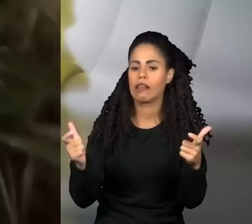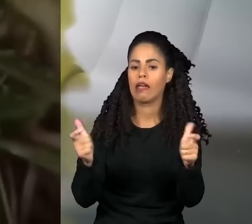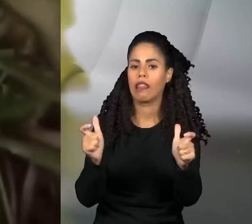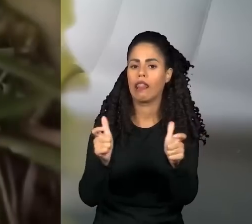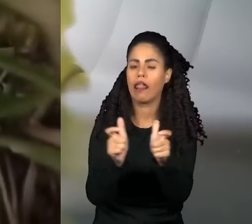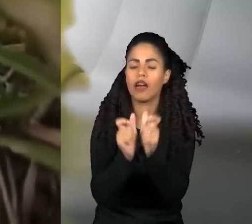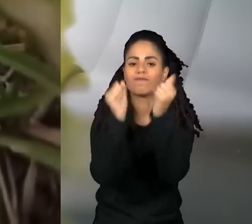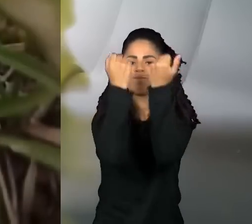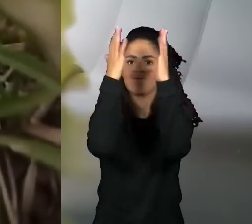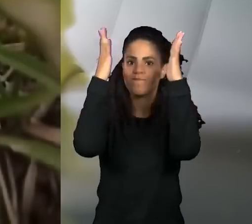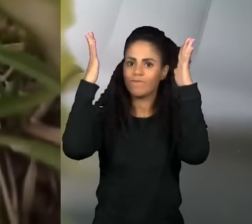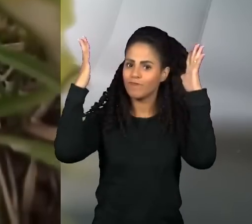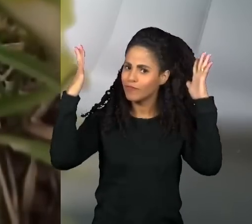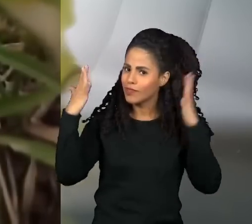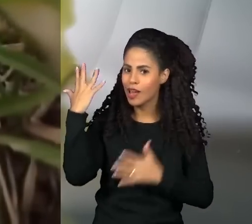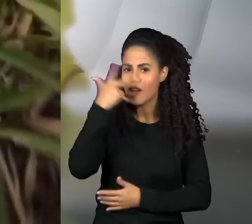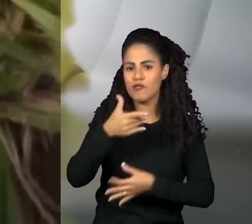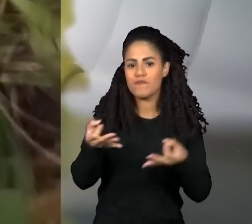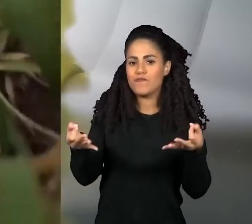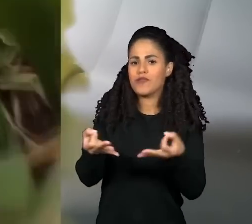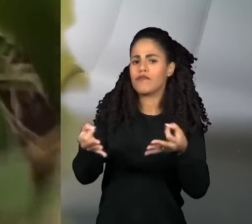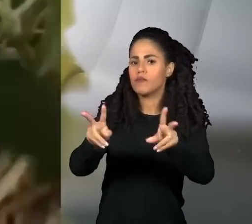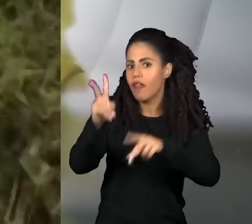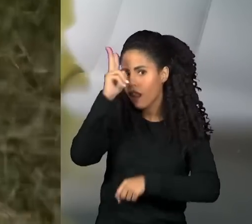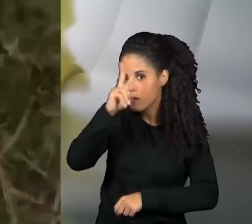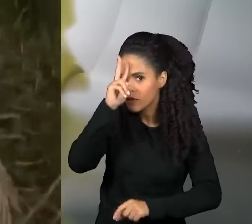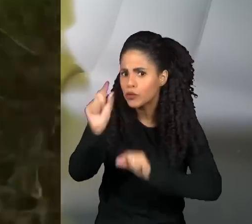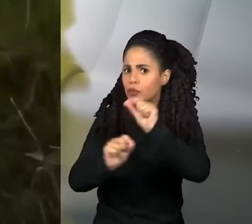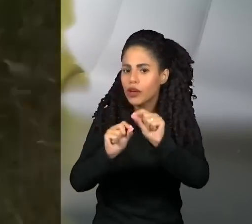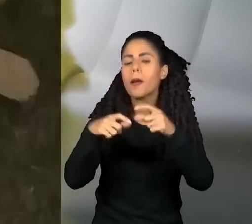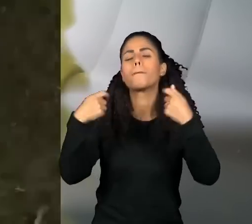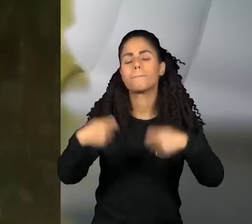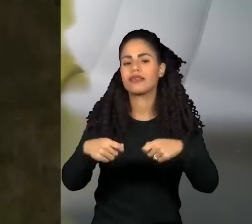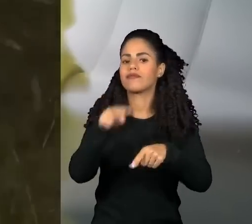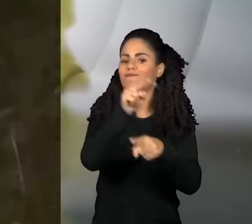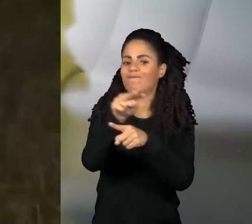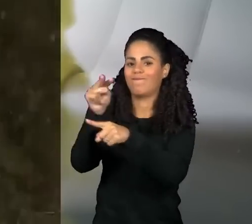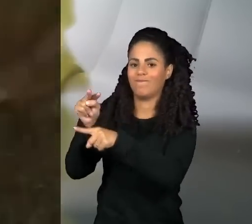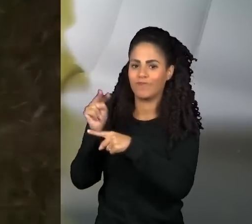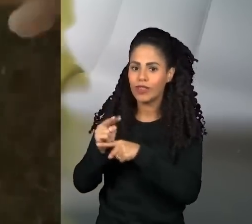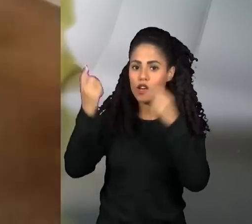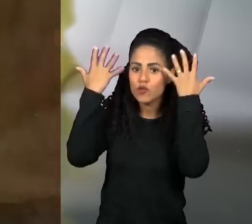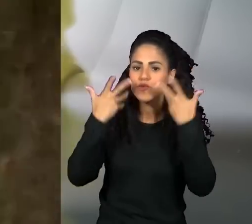natureza encanta e lembra, é preciso proteger a vida silvestre.